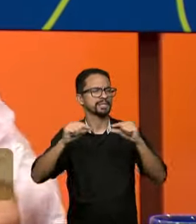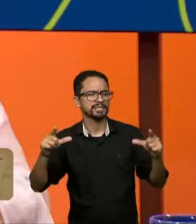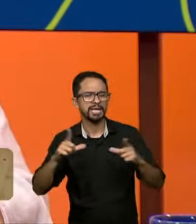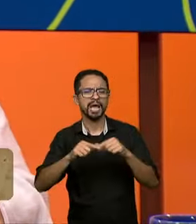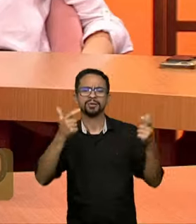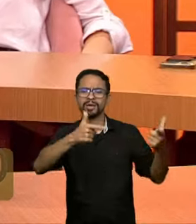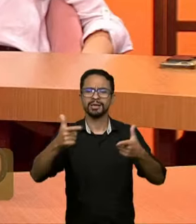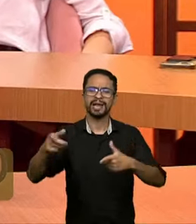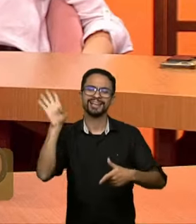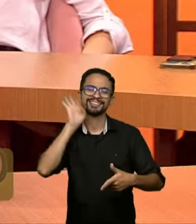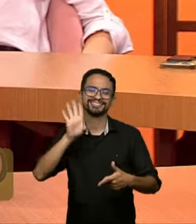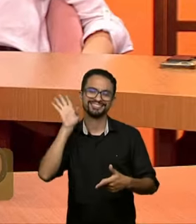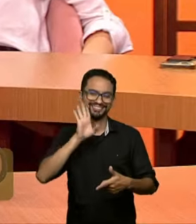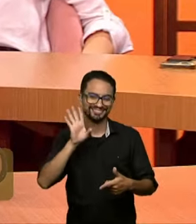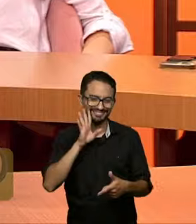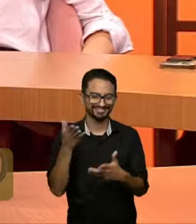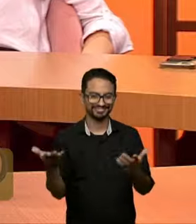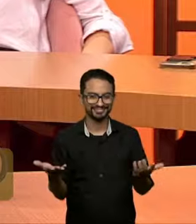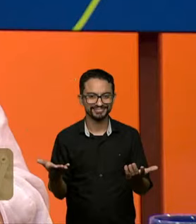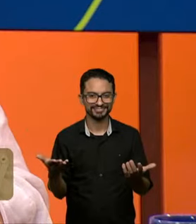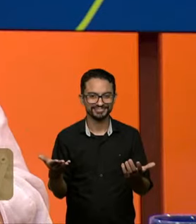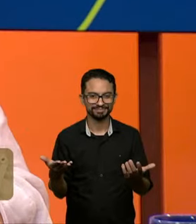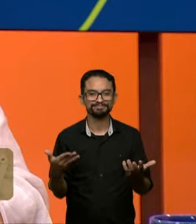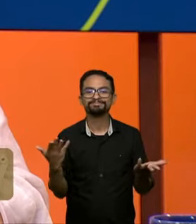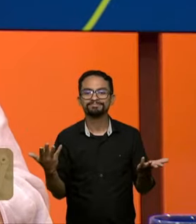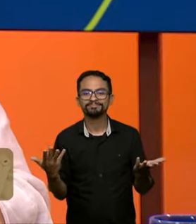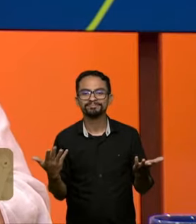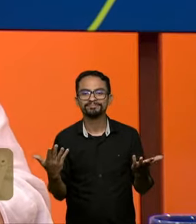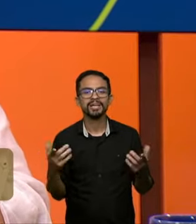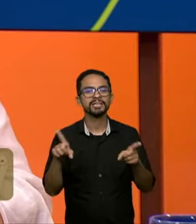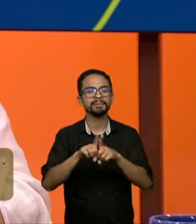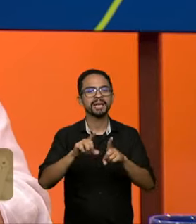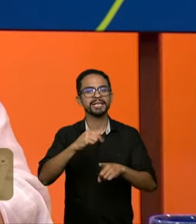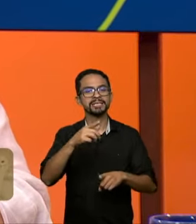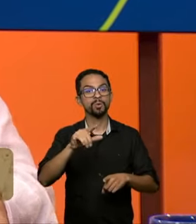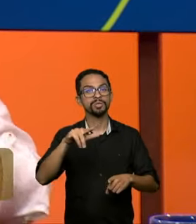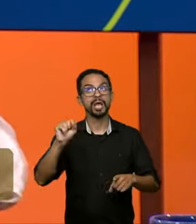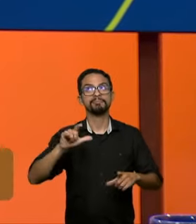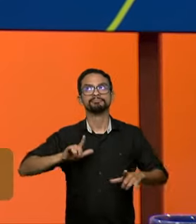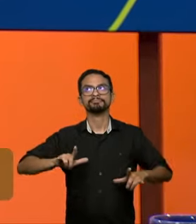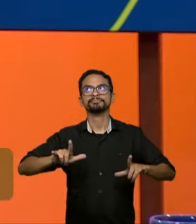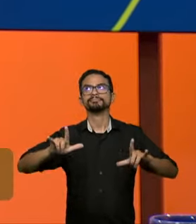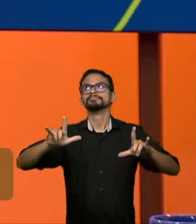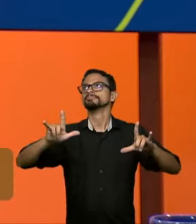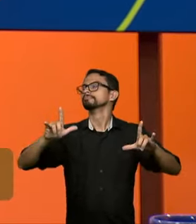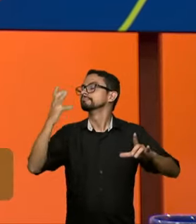lugar bacana. E São Luís do Maranhão, que a gente amou de paixão.